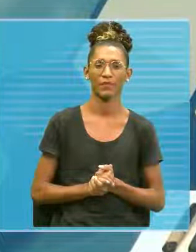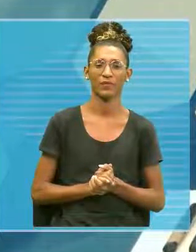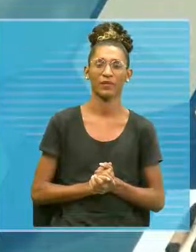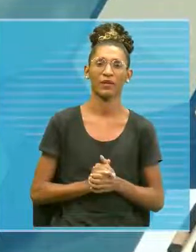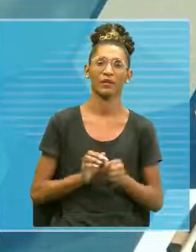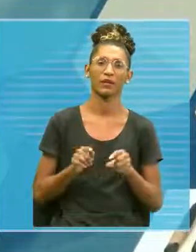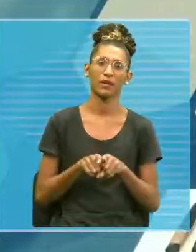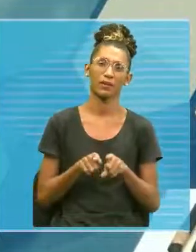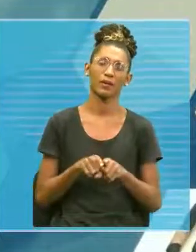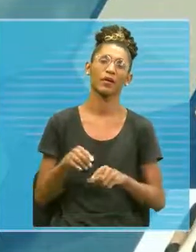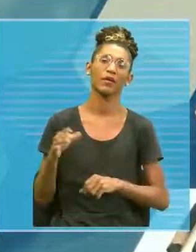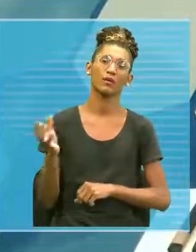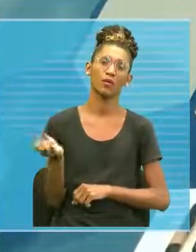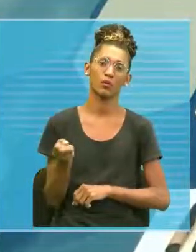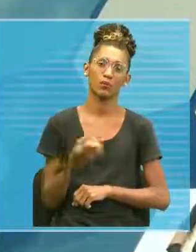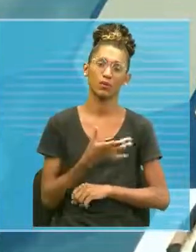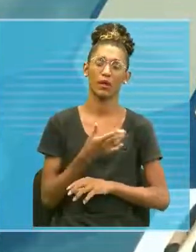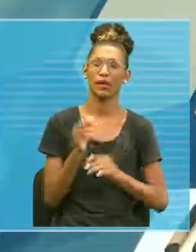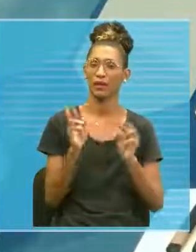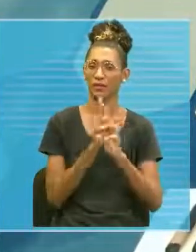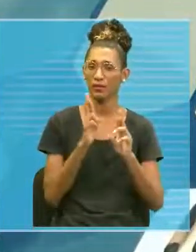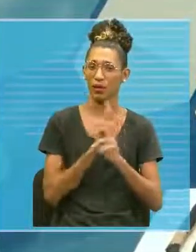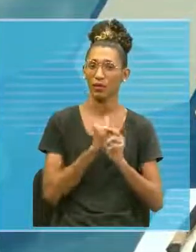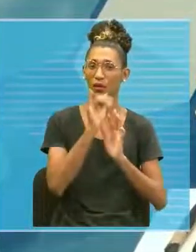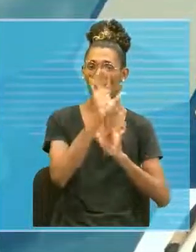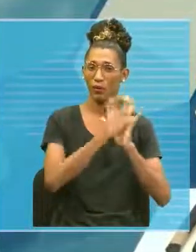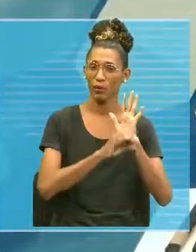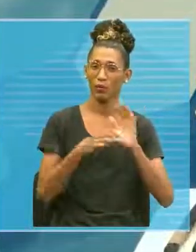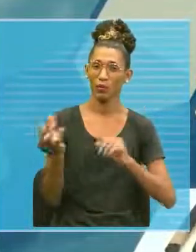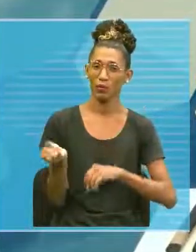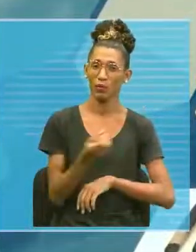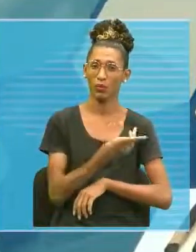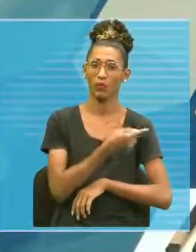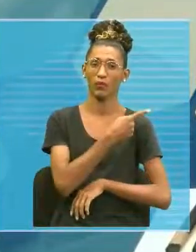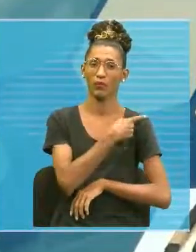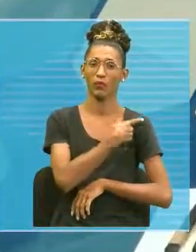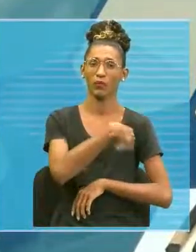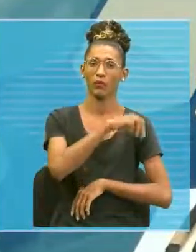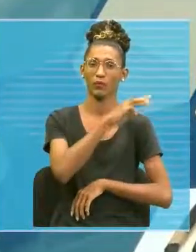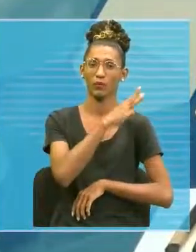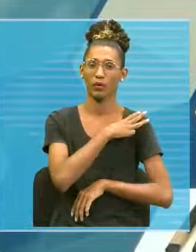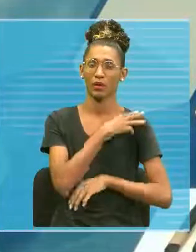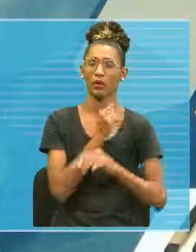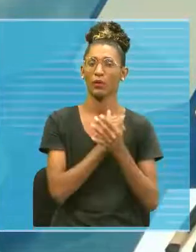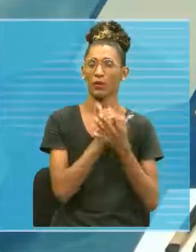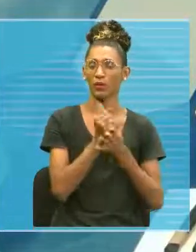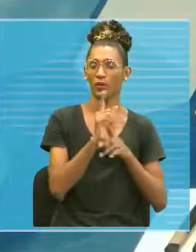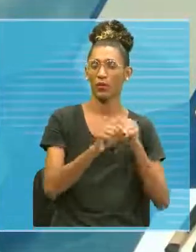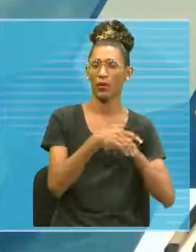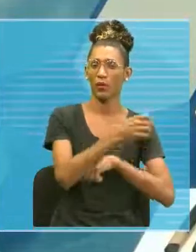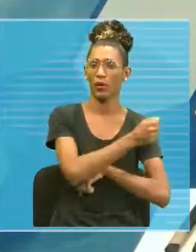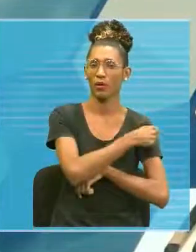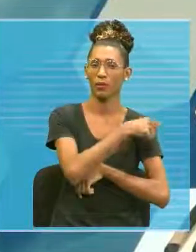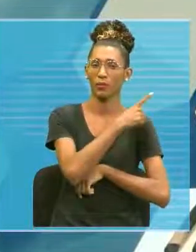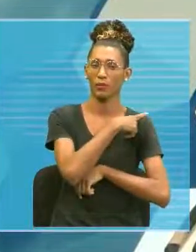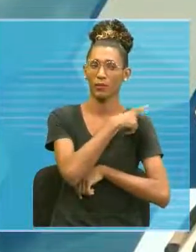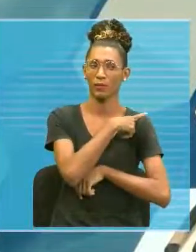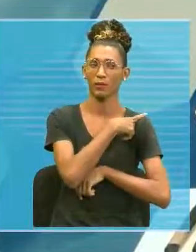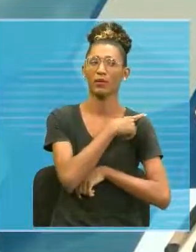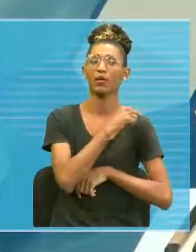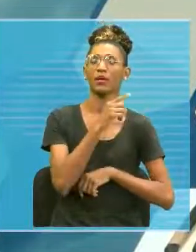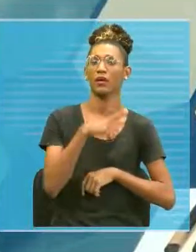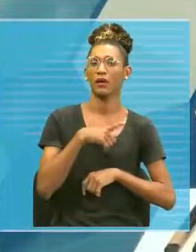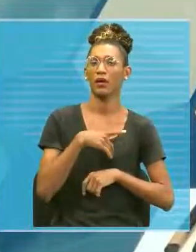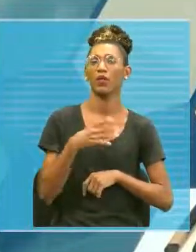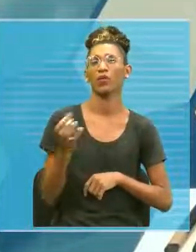essa novidade né do novo ensino médio e começou com o primeiro ano né quem tá no primeiro ano agora tá nesse